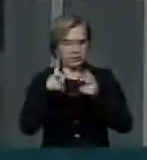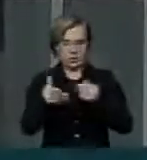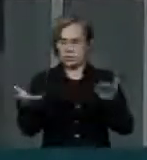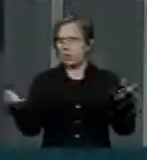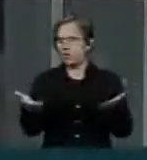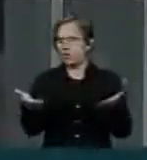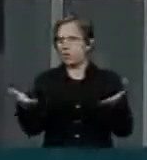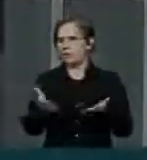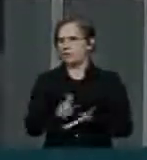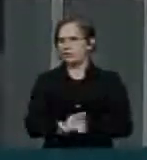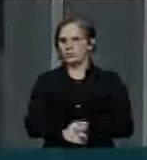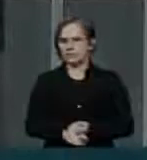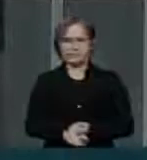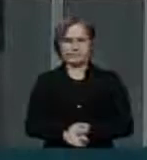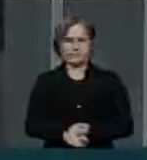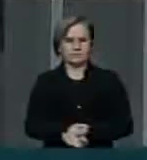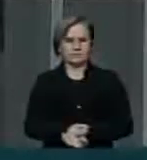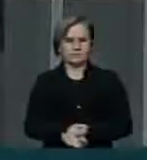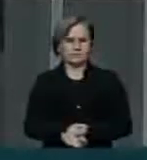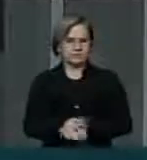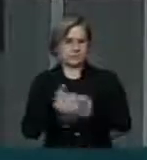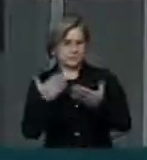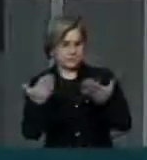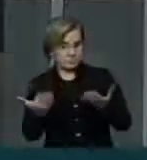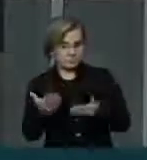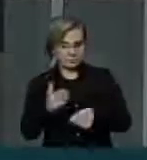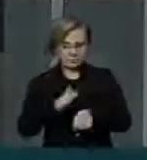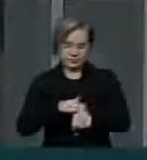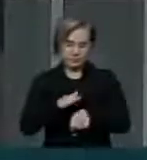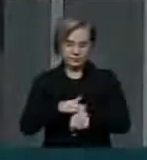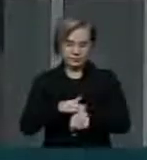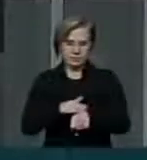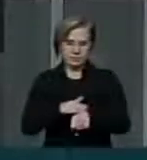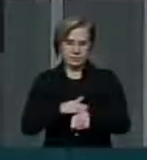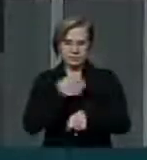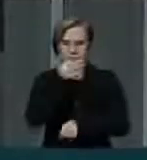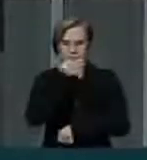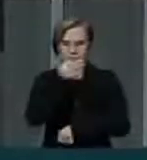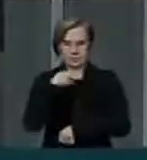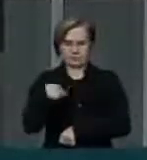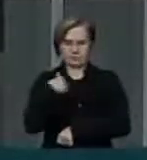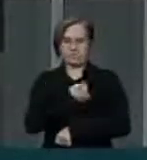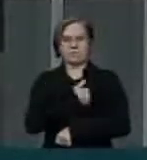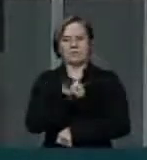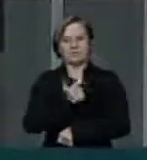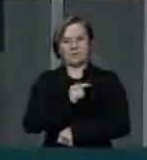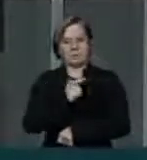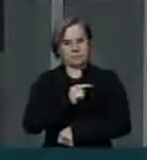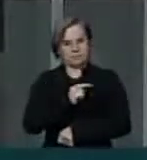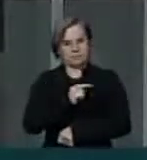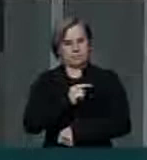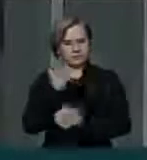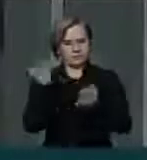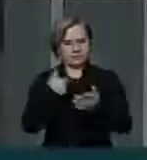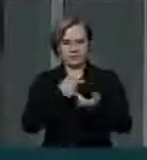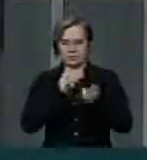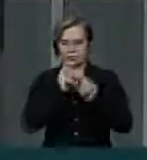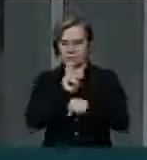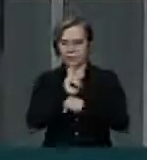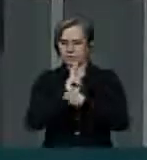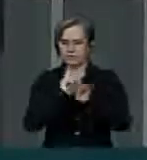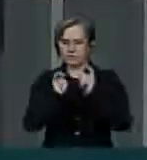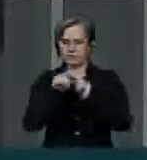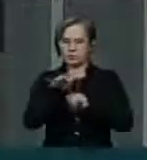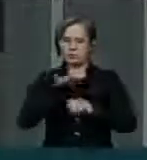que está. Então, nesse momento, o posicionamento que nós temos, eu hoje coordeno o Movimento Nacional